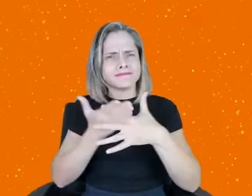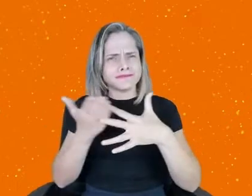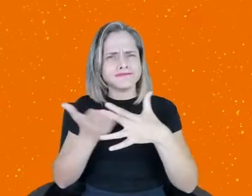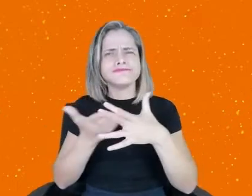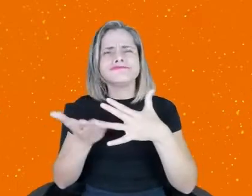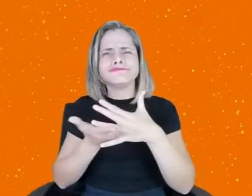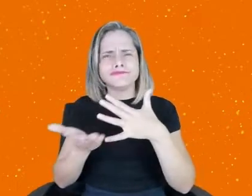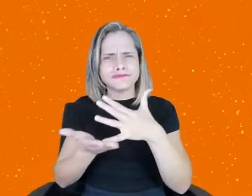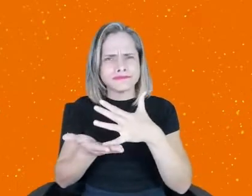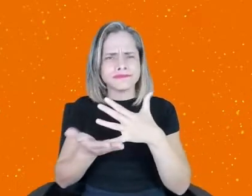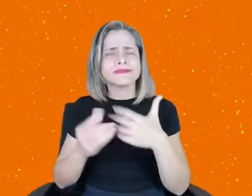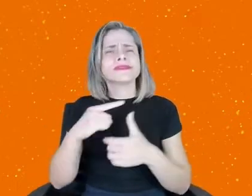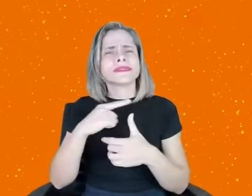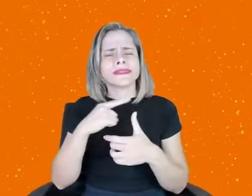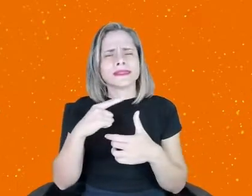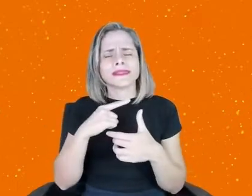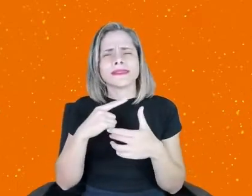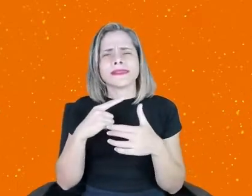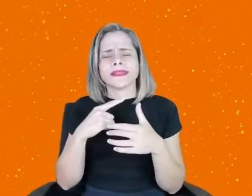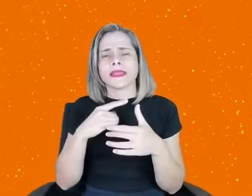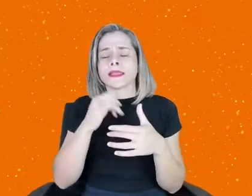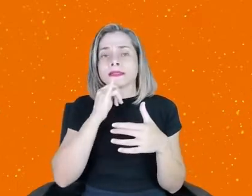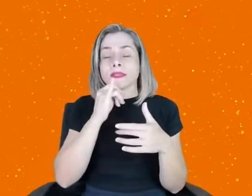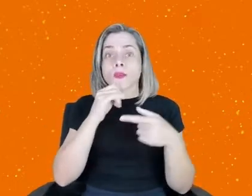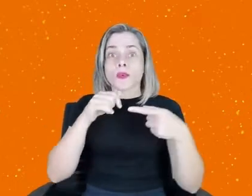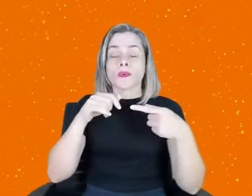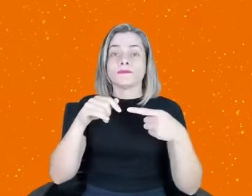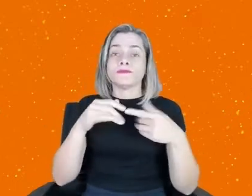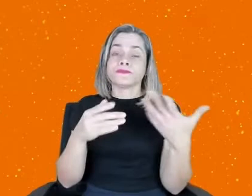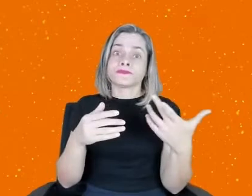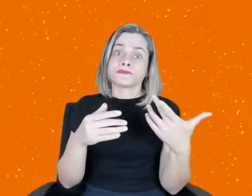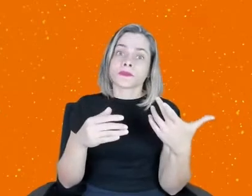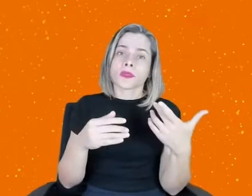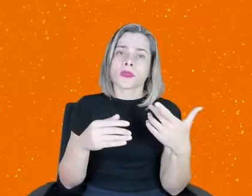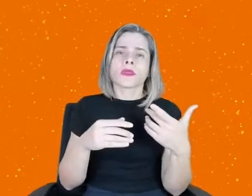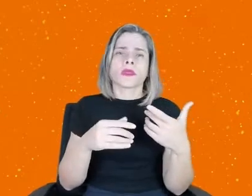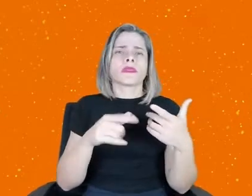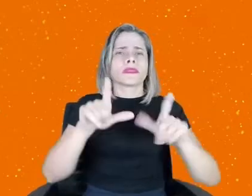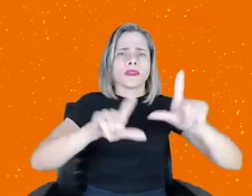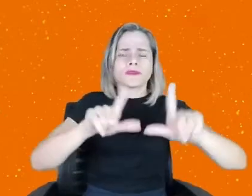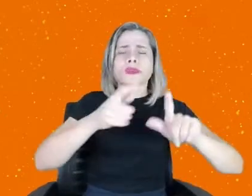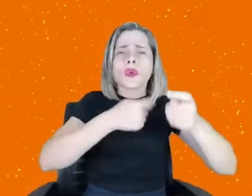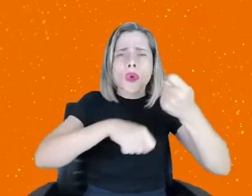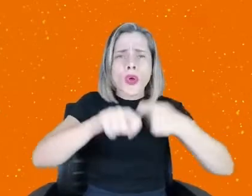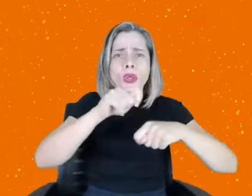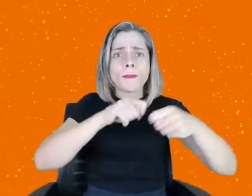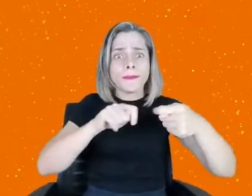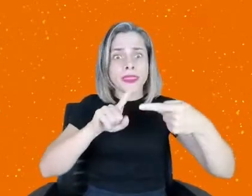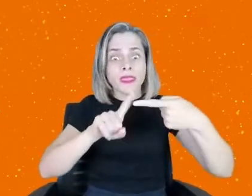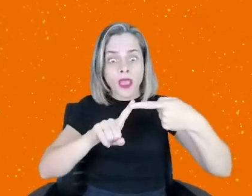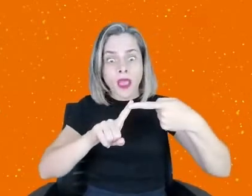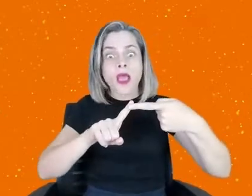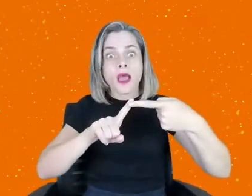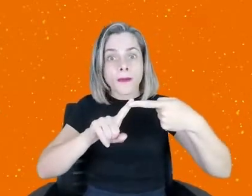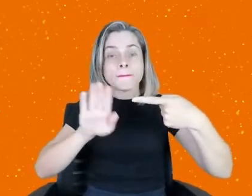tem um nicho do nicho Então você tem um programa de Economia por exemplo e dentro do programa de Economia você